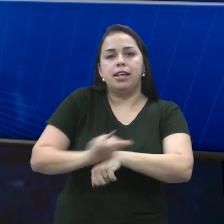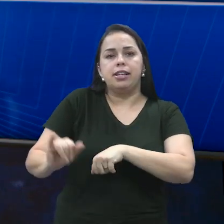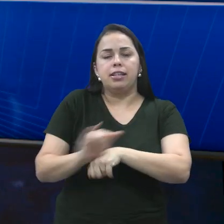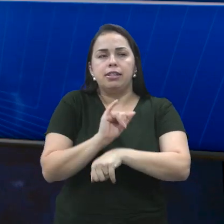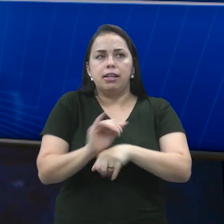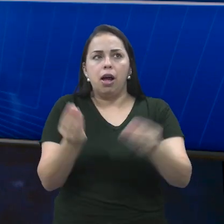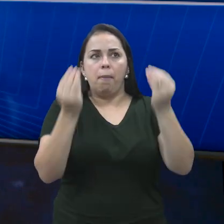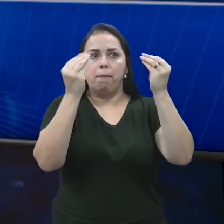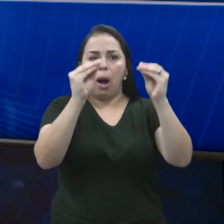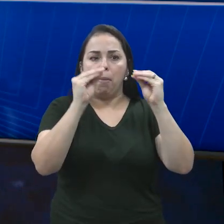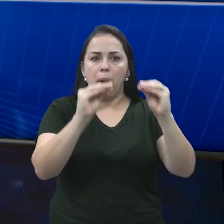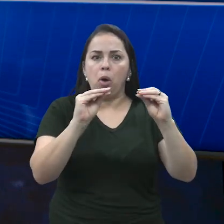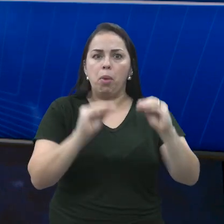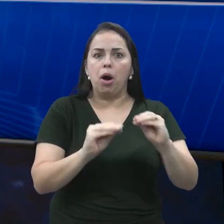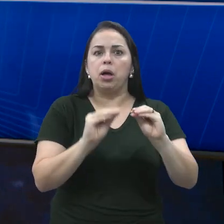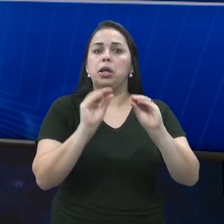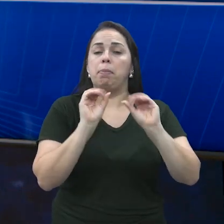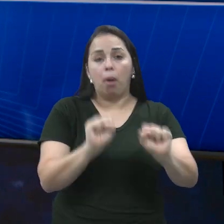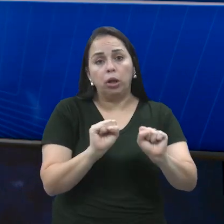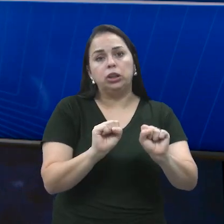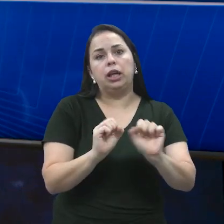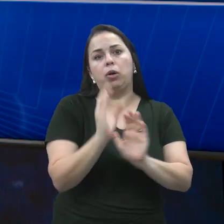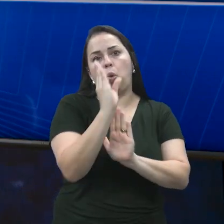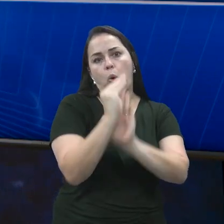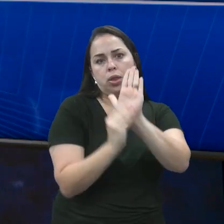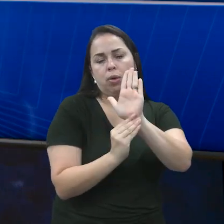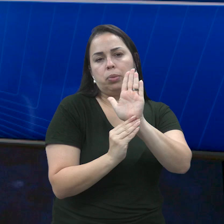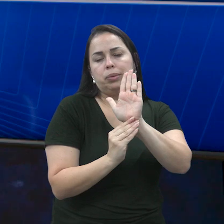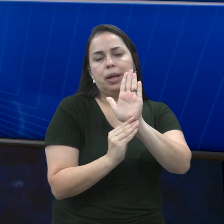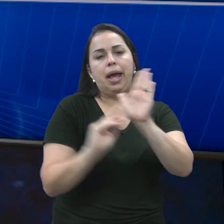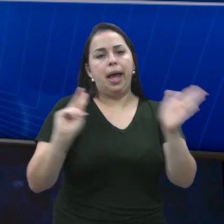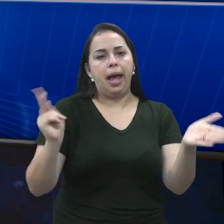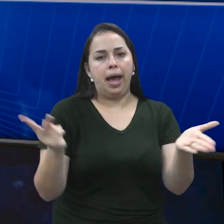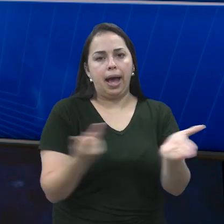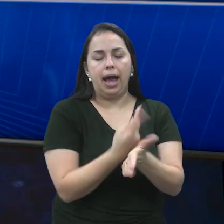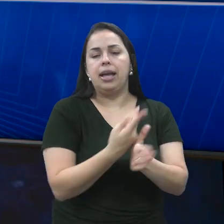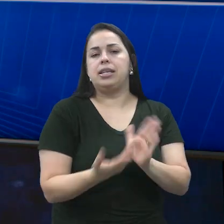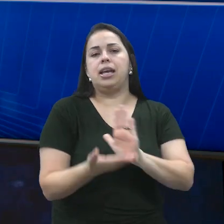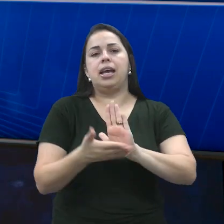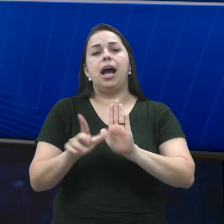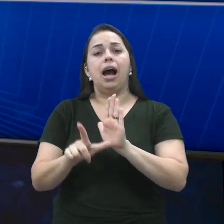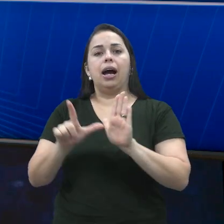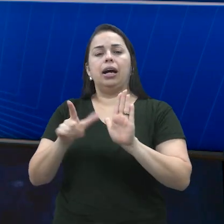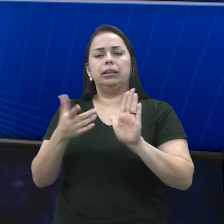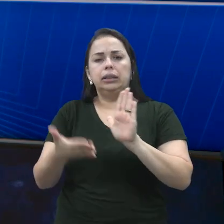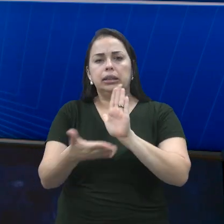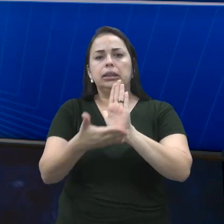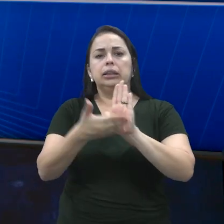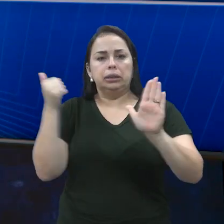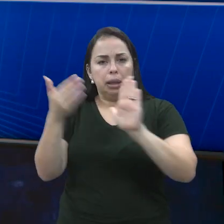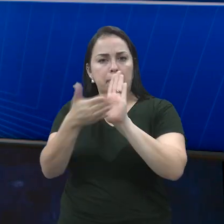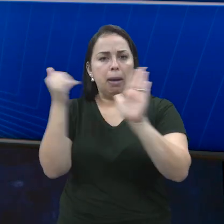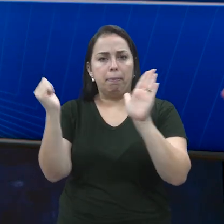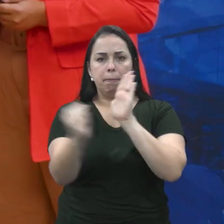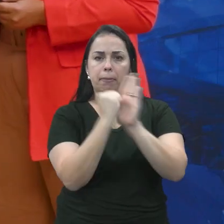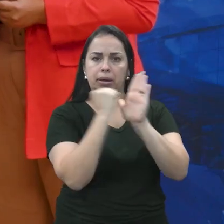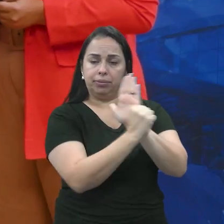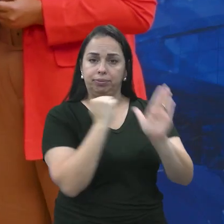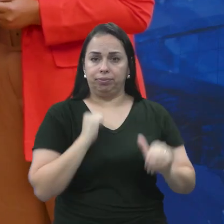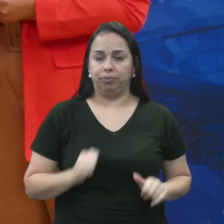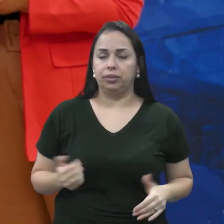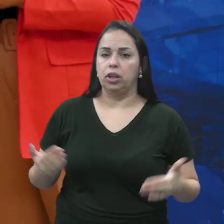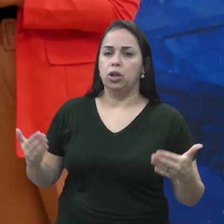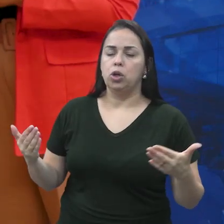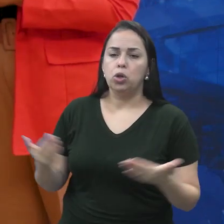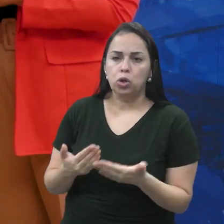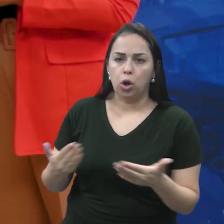e postagens que podem ter algum conteúdo ilícito e removê-las antes que elas atinjam um grande número de pessoas. E hoje as